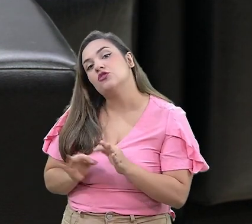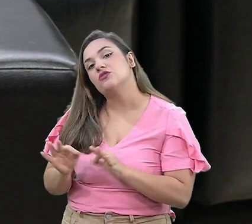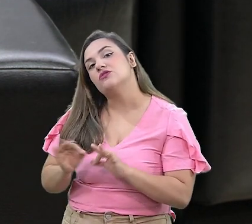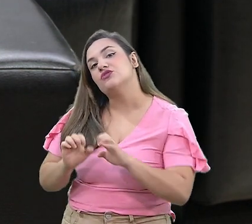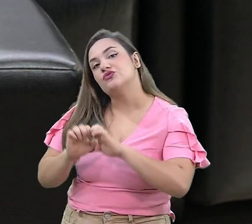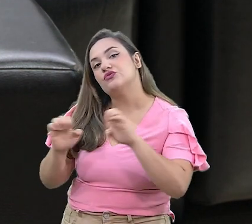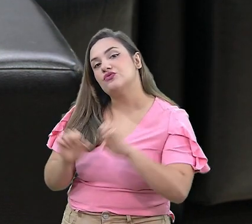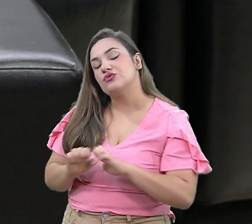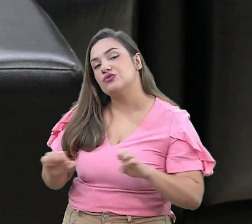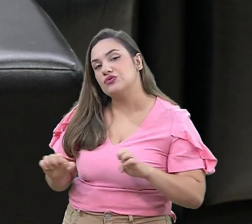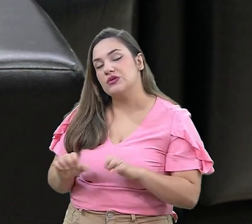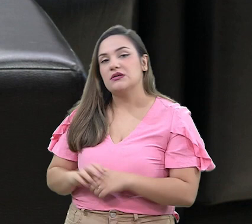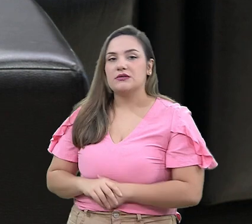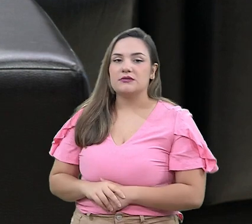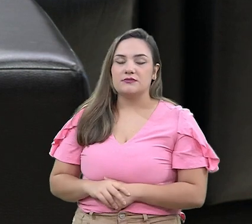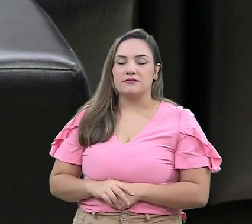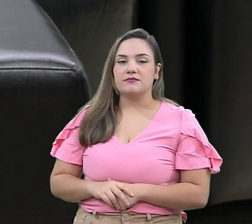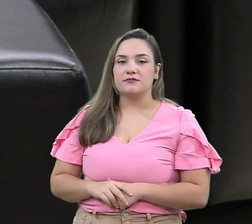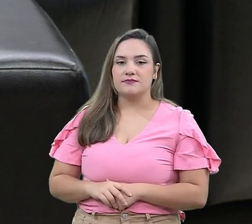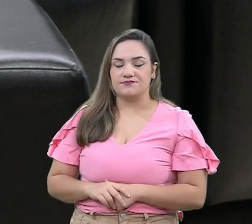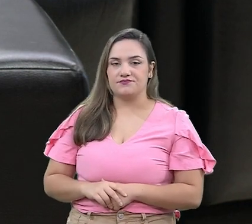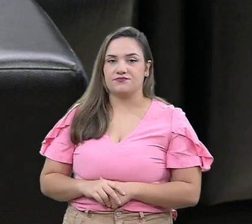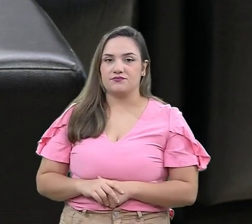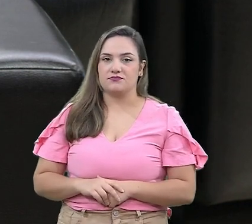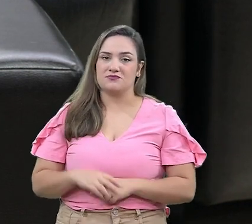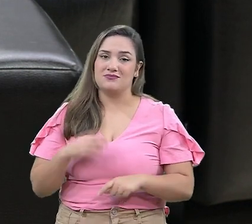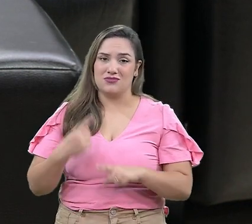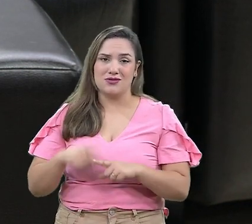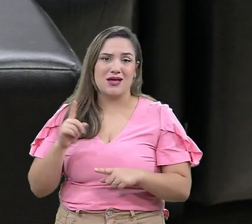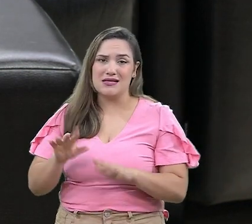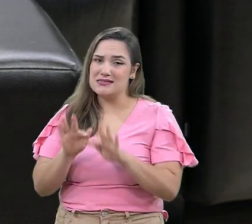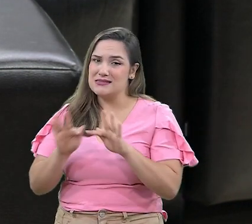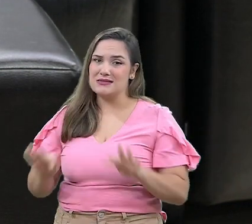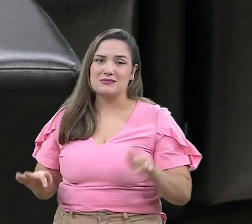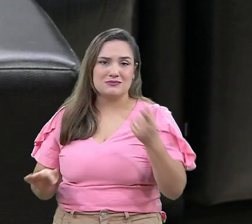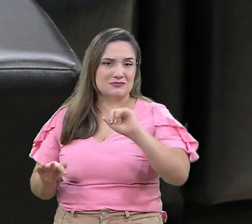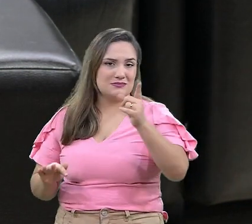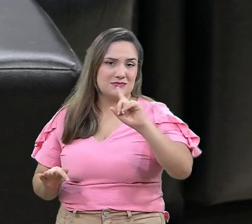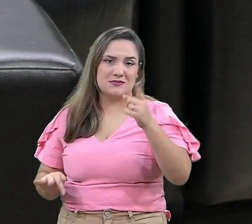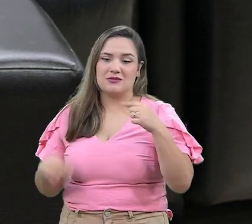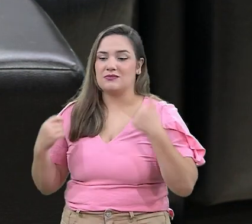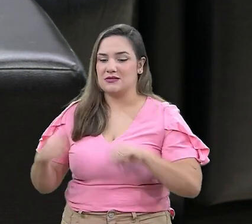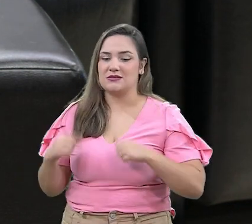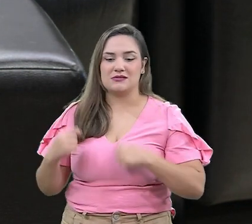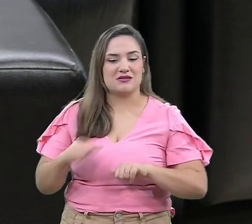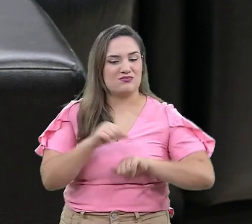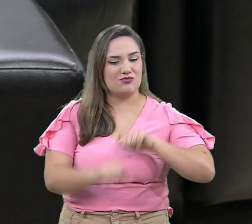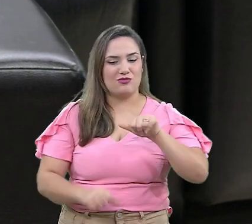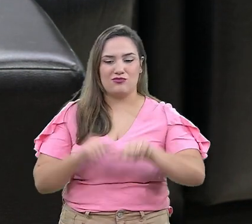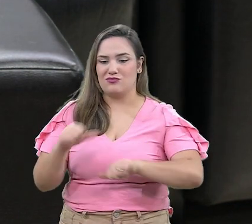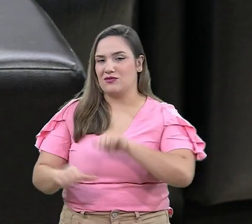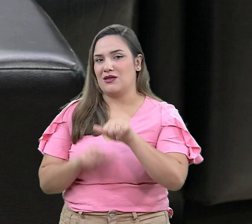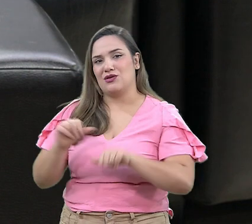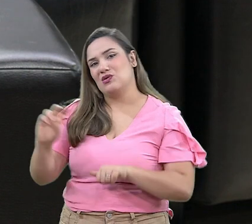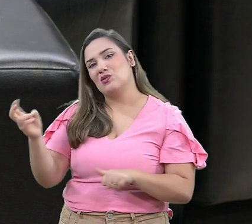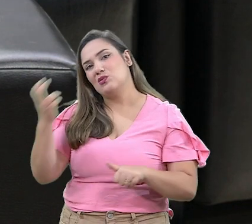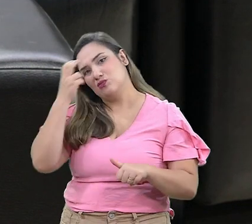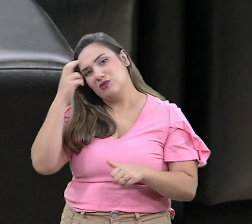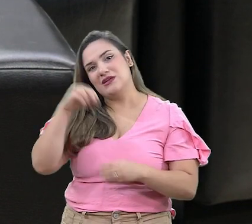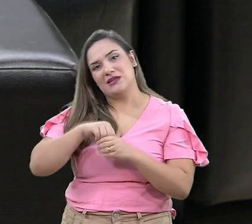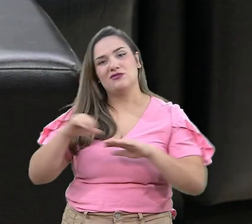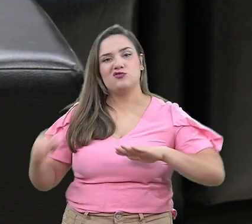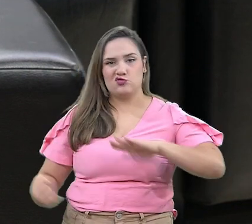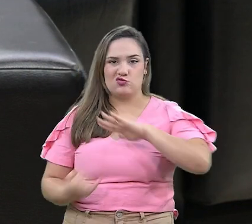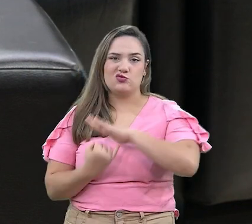a política de prevenção e enfrentamento ao assédio, ela não é simples, porque ela necessita de uma mudança de